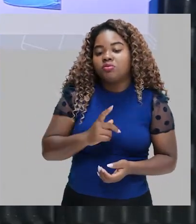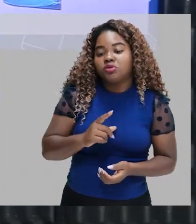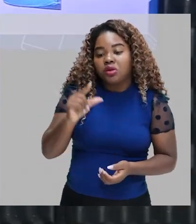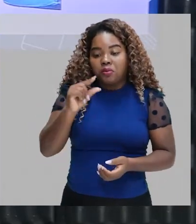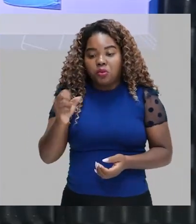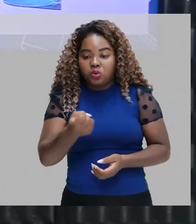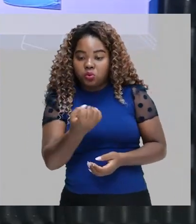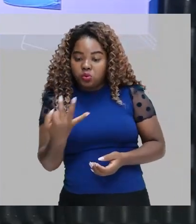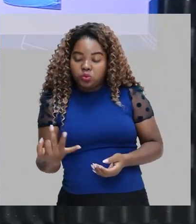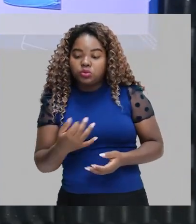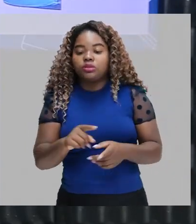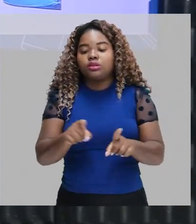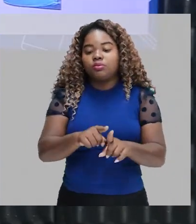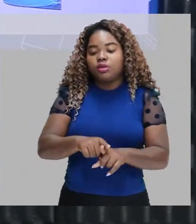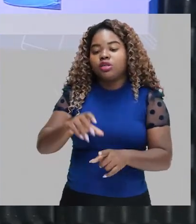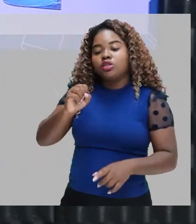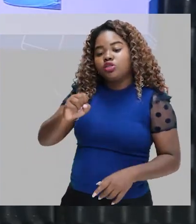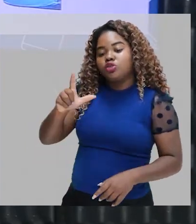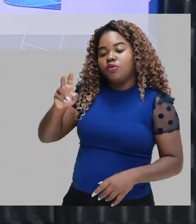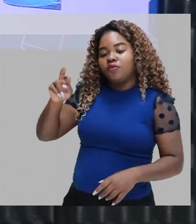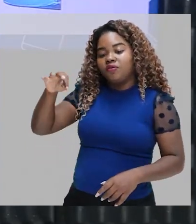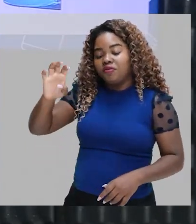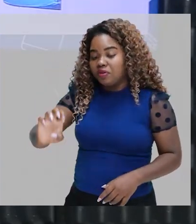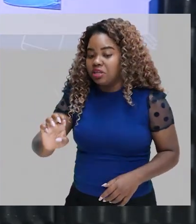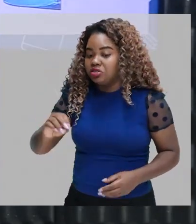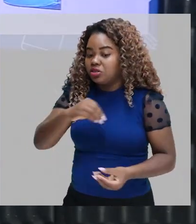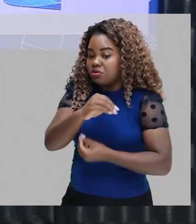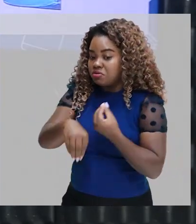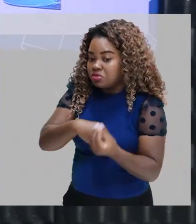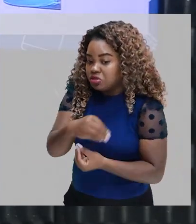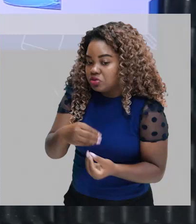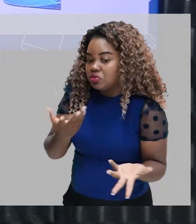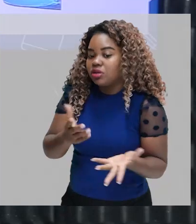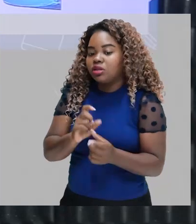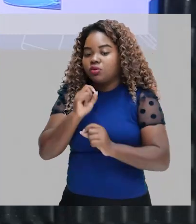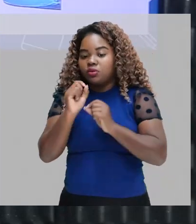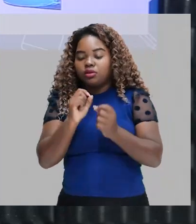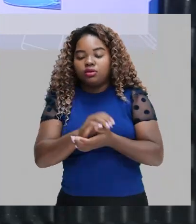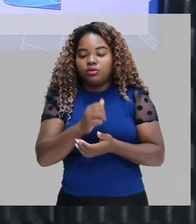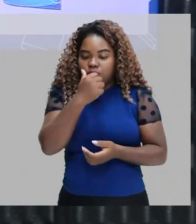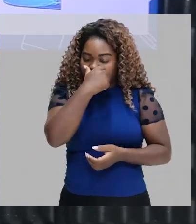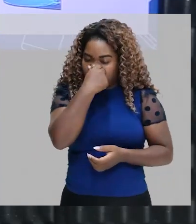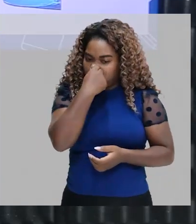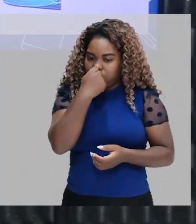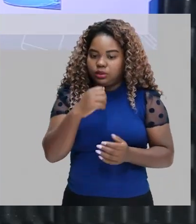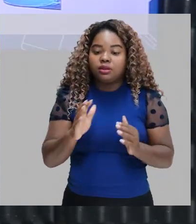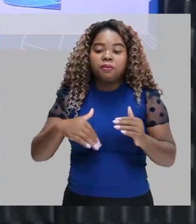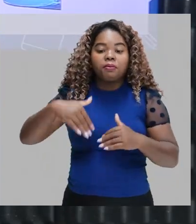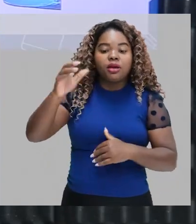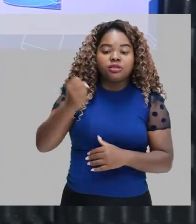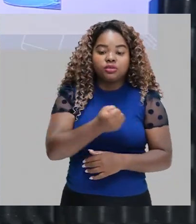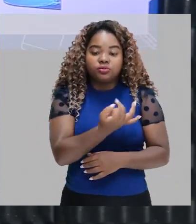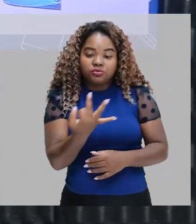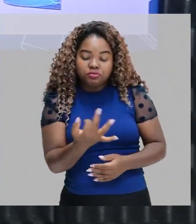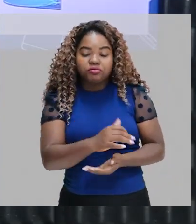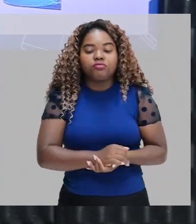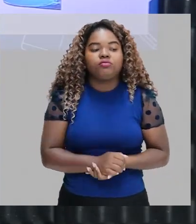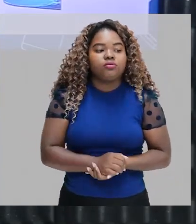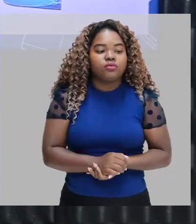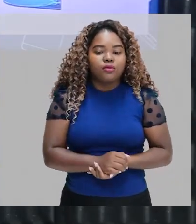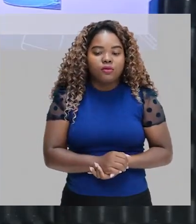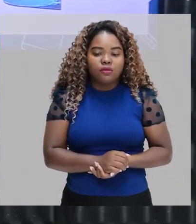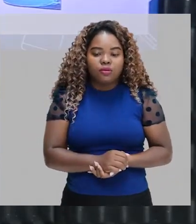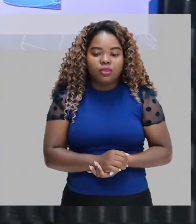quantidade. O solvente, aquela substância na mistura, que vai aparecer em maior quantidade.